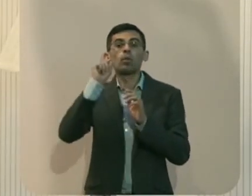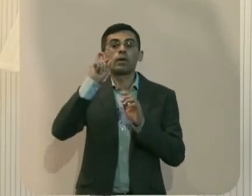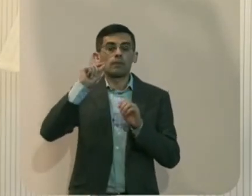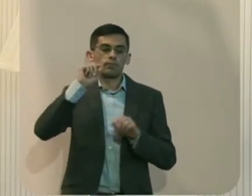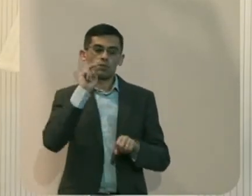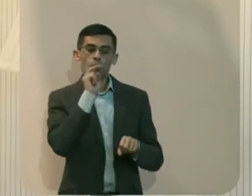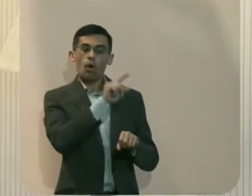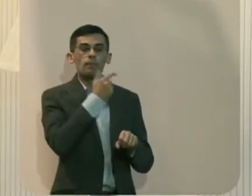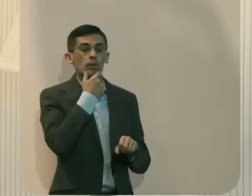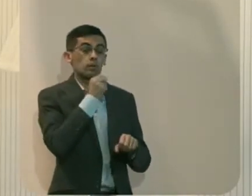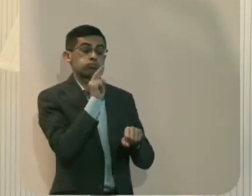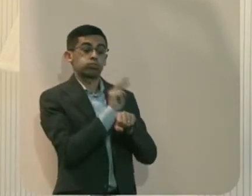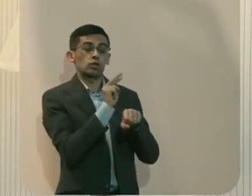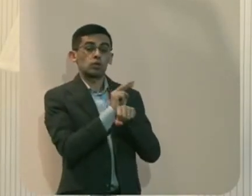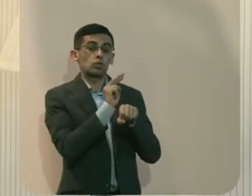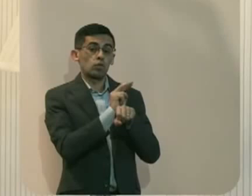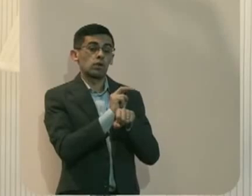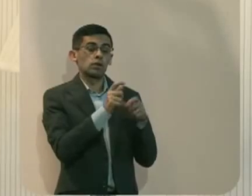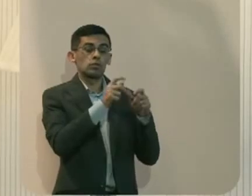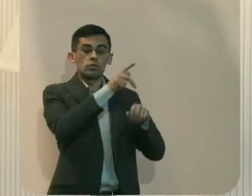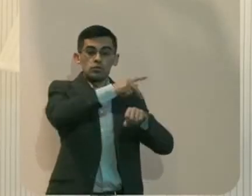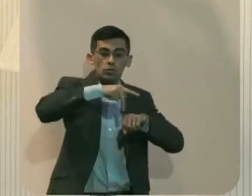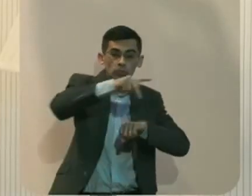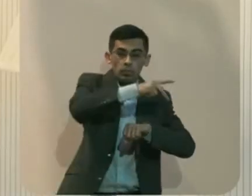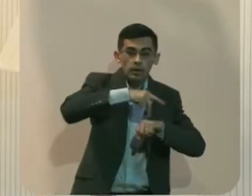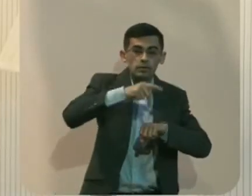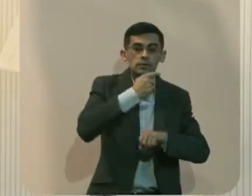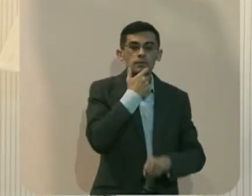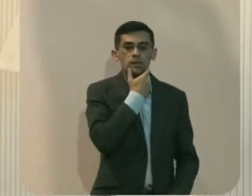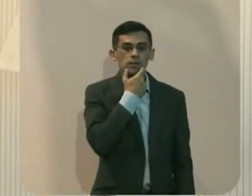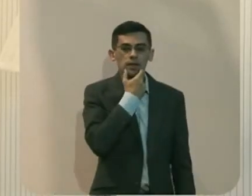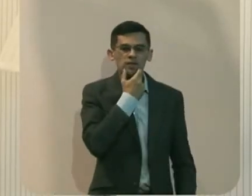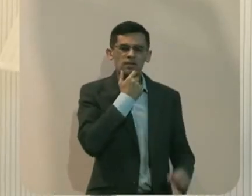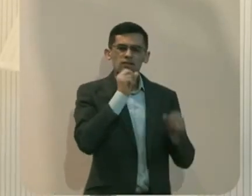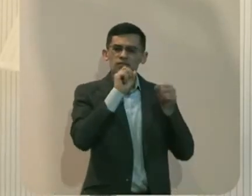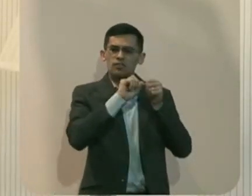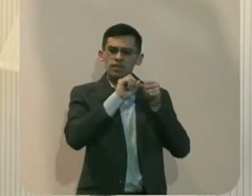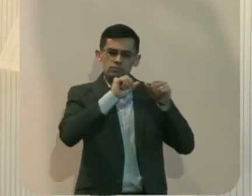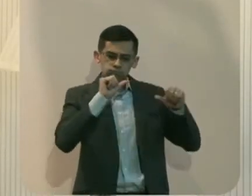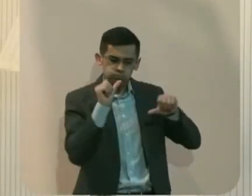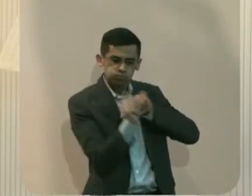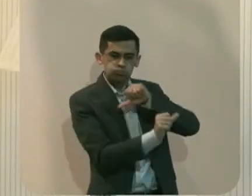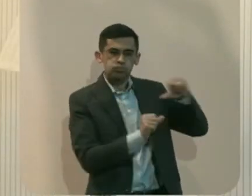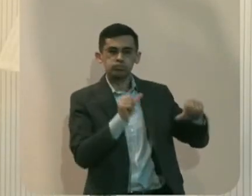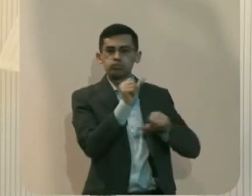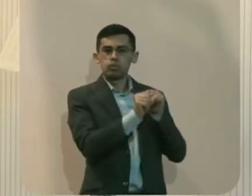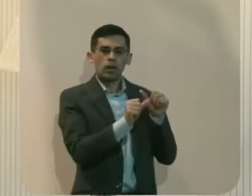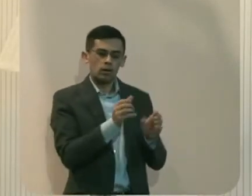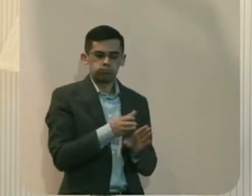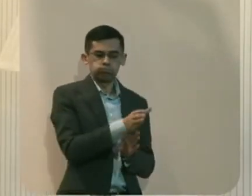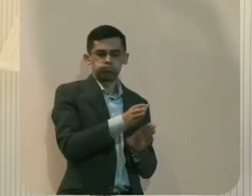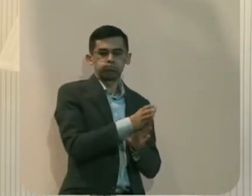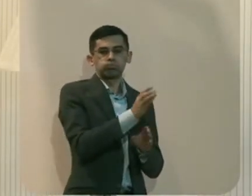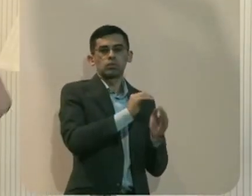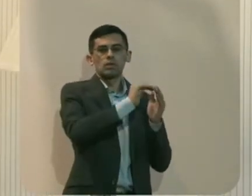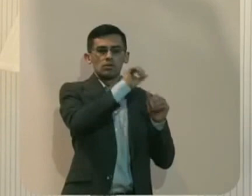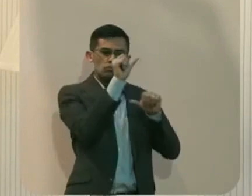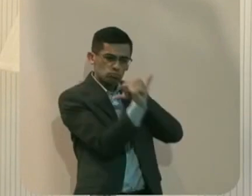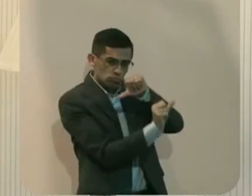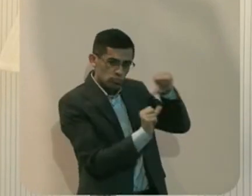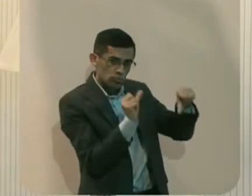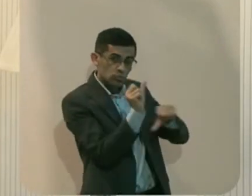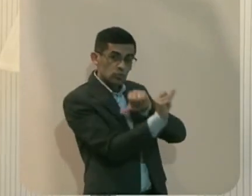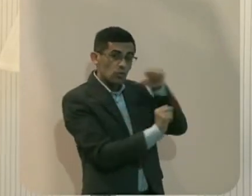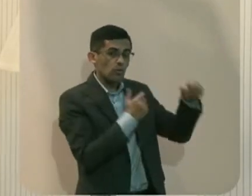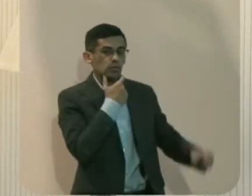da Inglaterra. E ele fez a revolução na Inglaterra, ele foi o grande mentor da revolução na Inglaterra, que transformou a